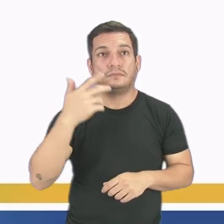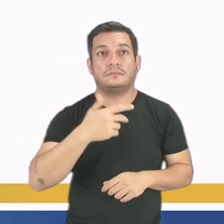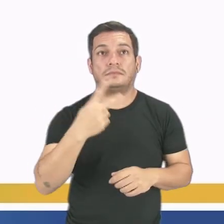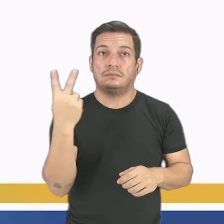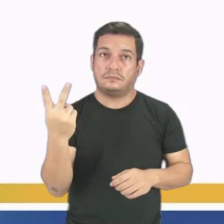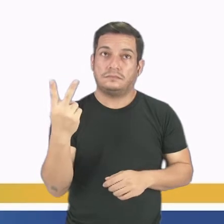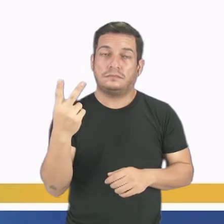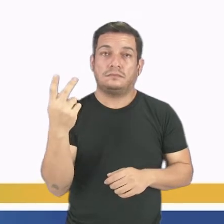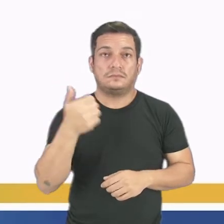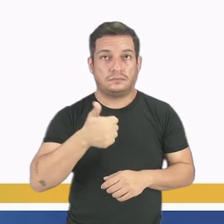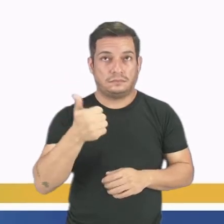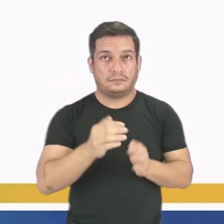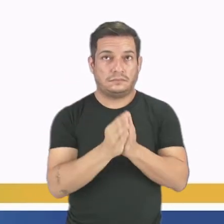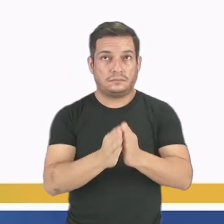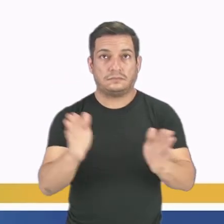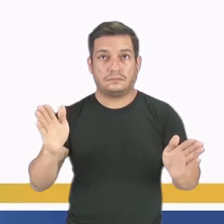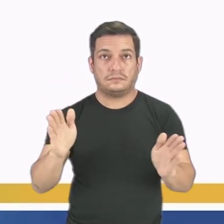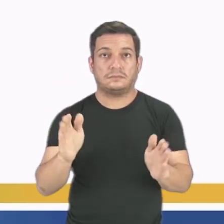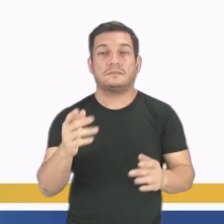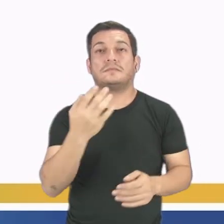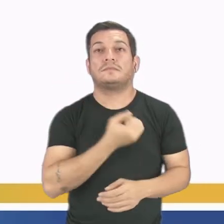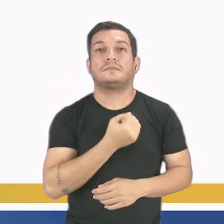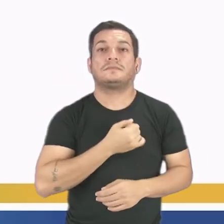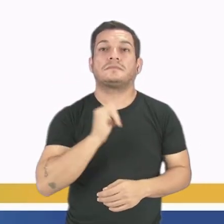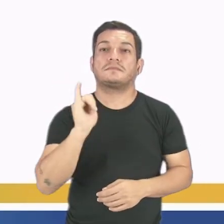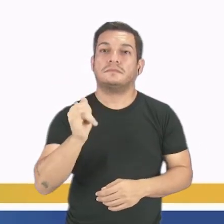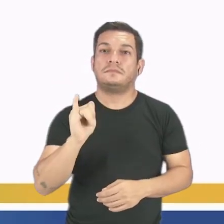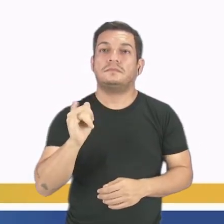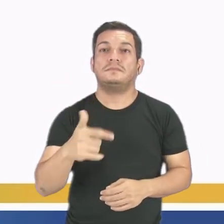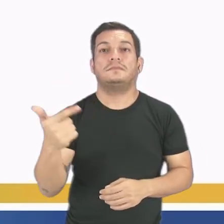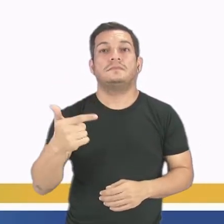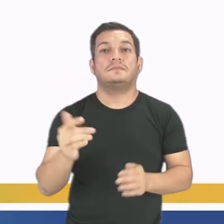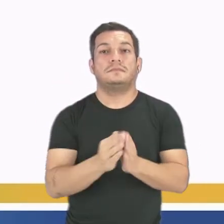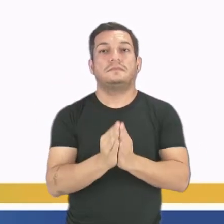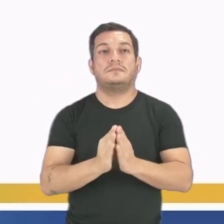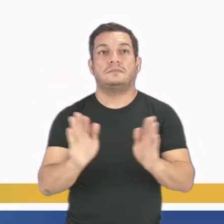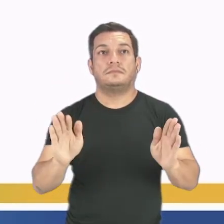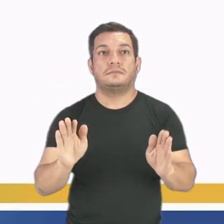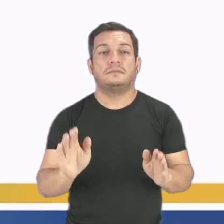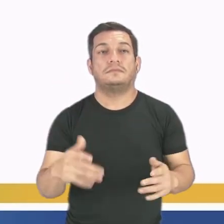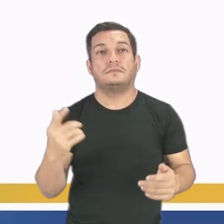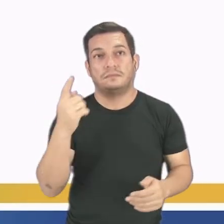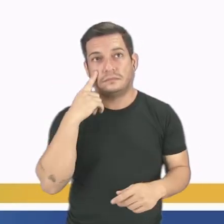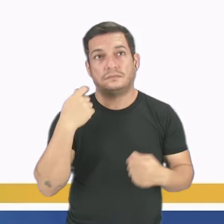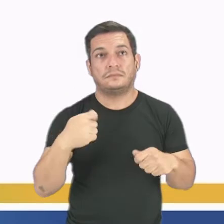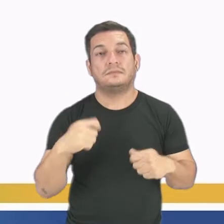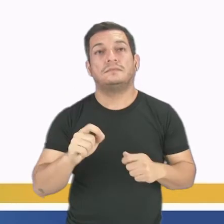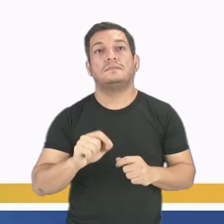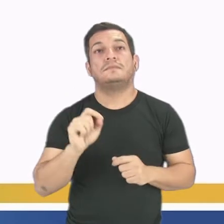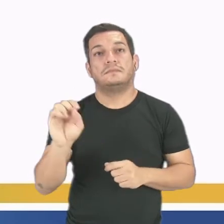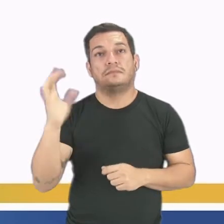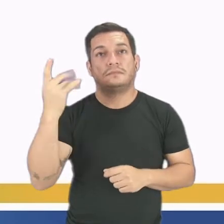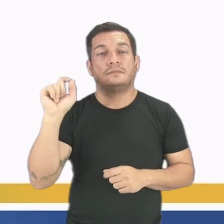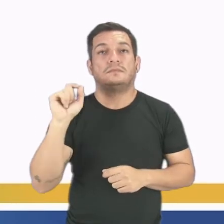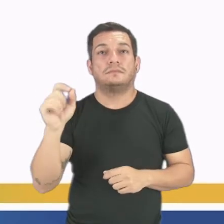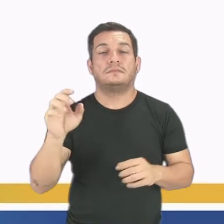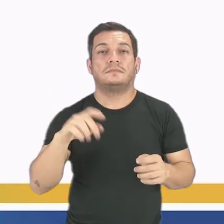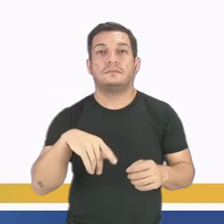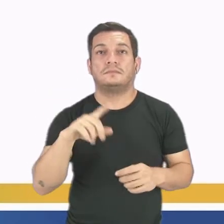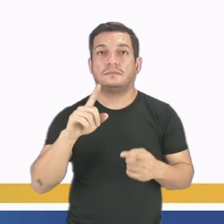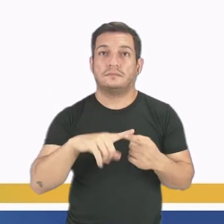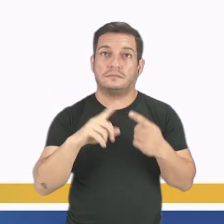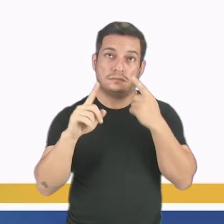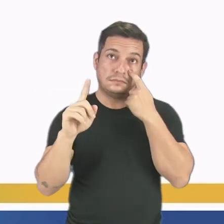o 2 no primeiro lançamento e um número ímpar no segundo? Então, precisamos que aconteça o seguinte